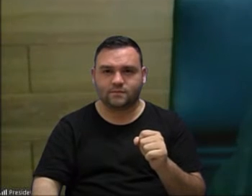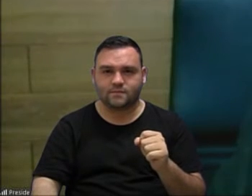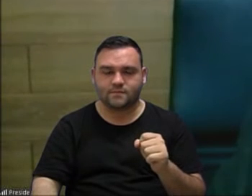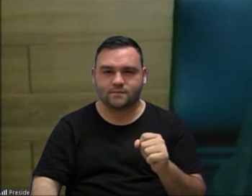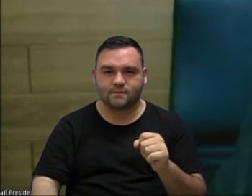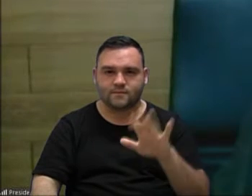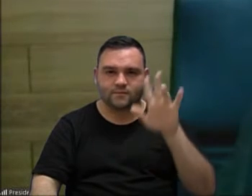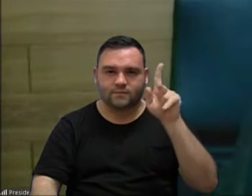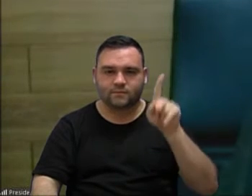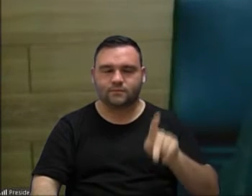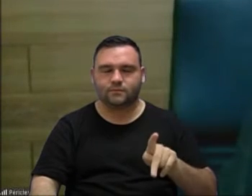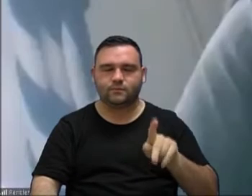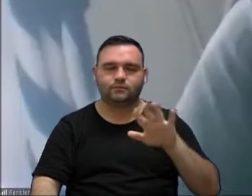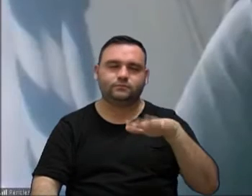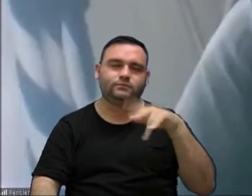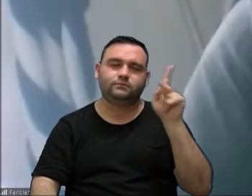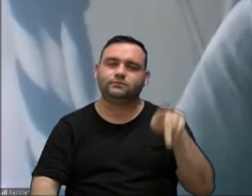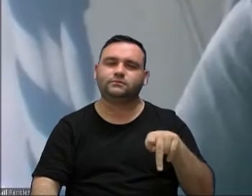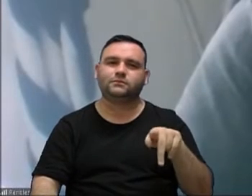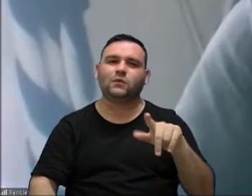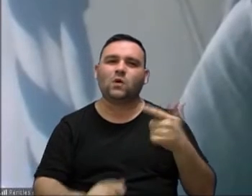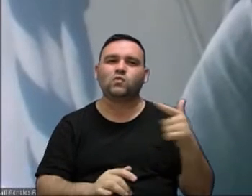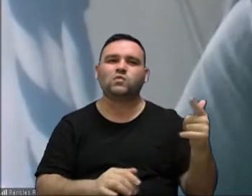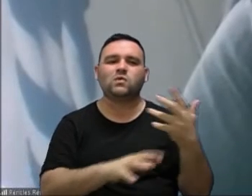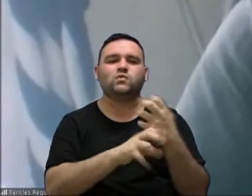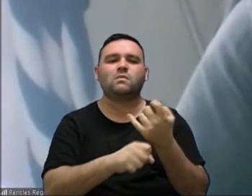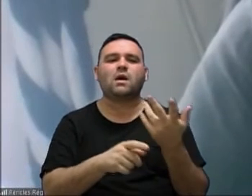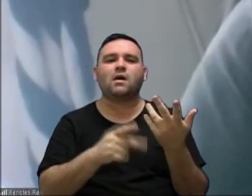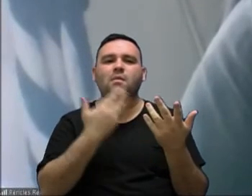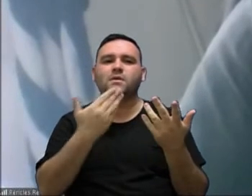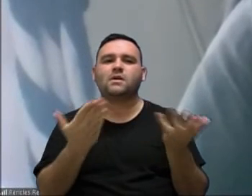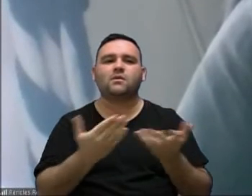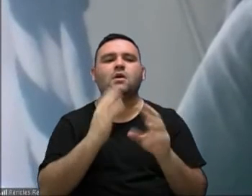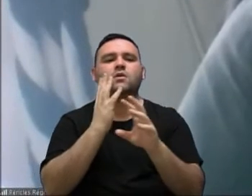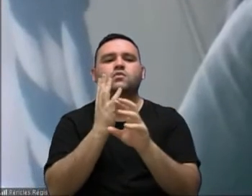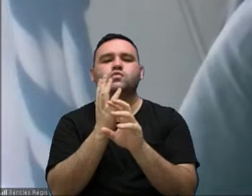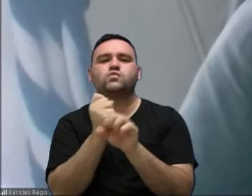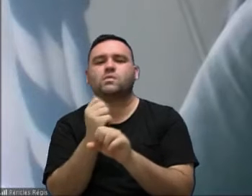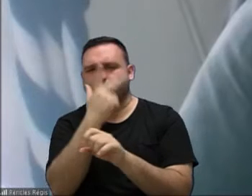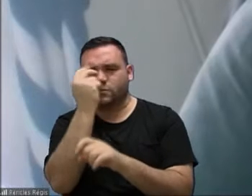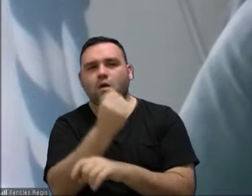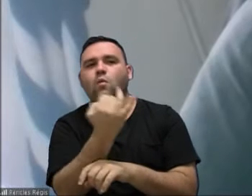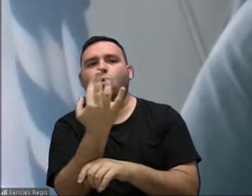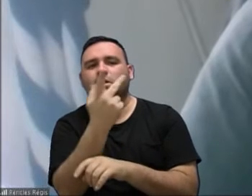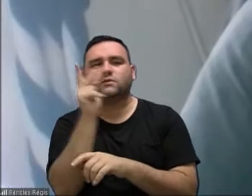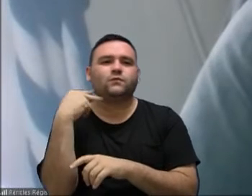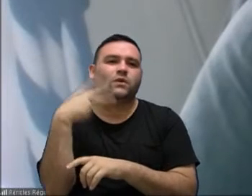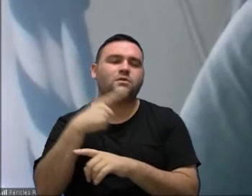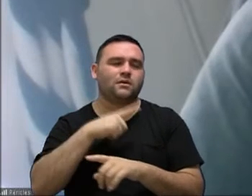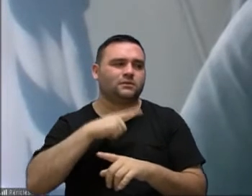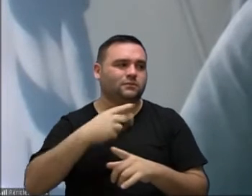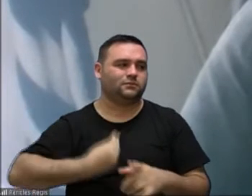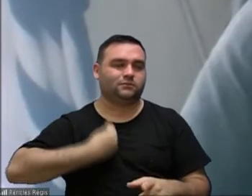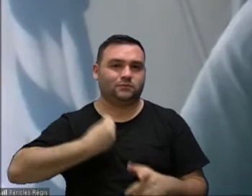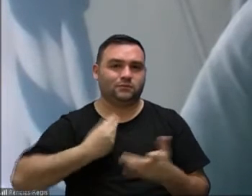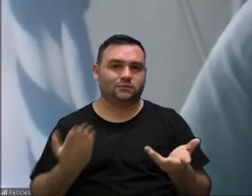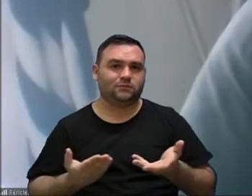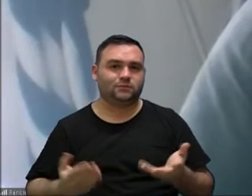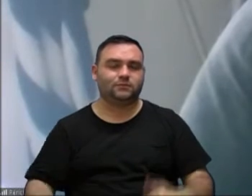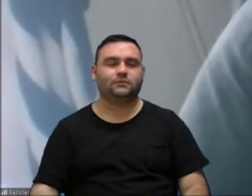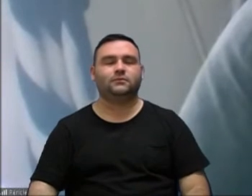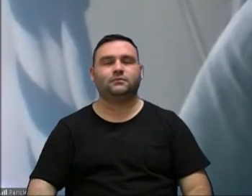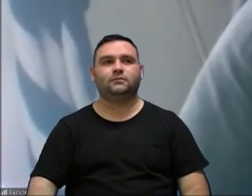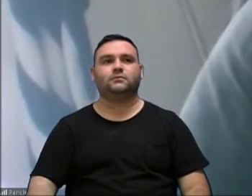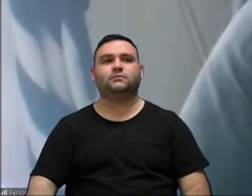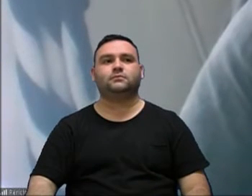tem uma emenda presidente não tem quórum eu ia pedir exatamente a contagem de presença dos vereadores não